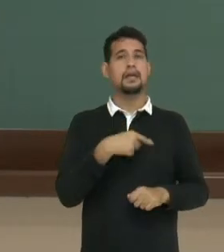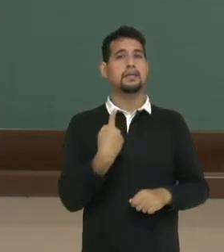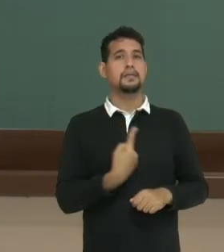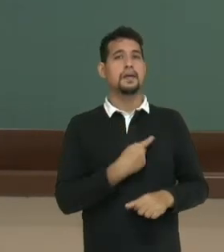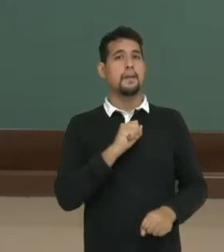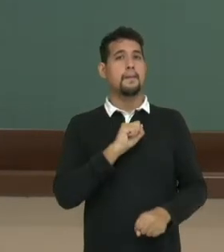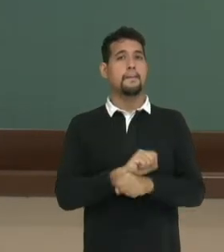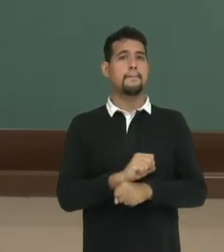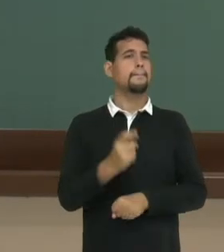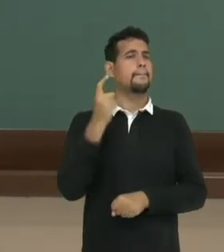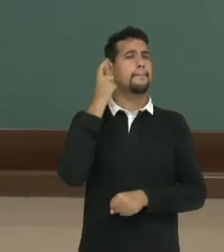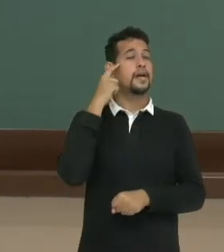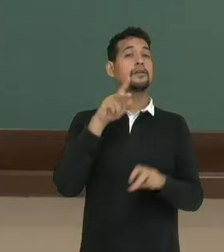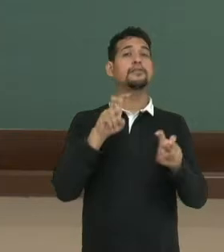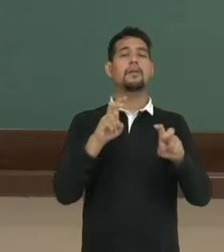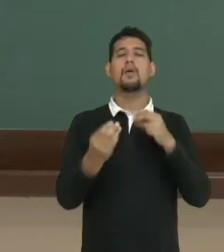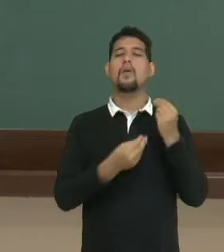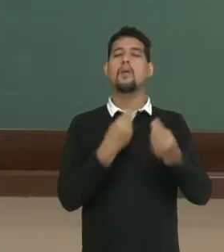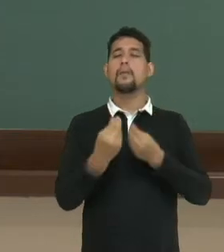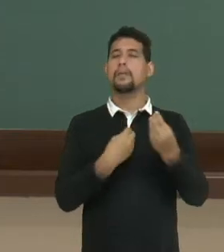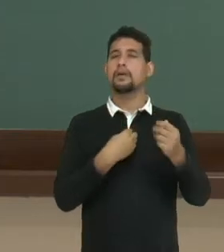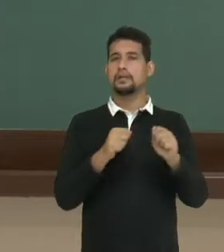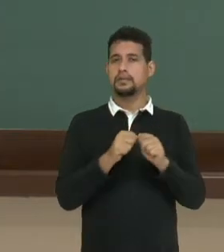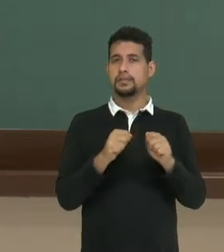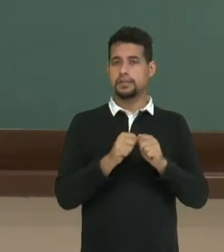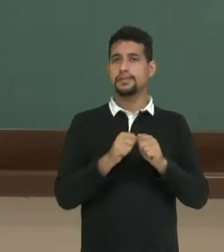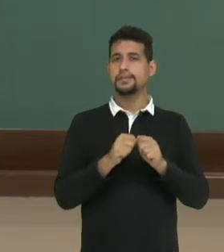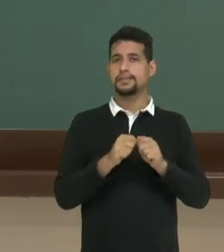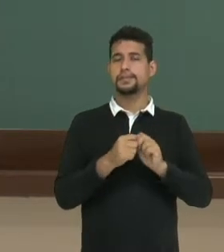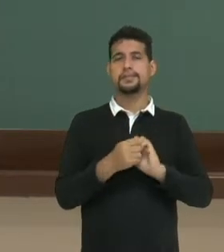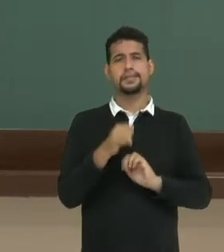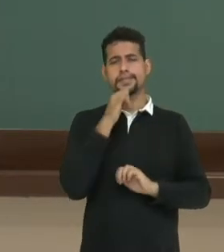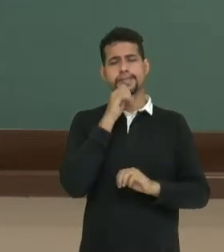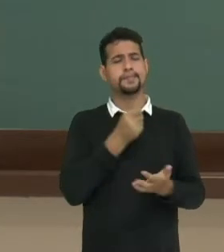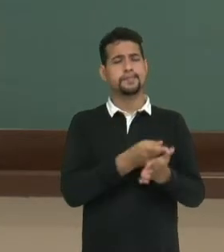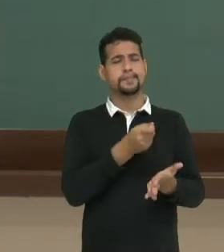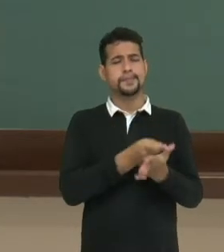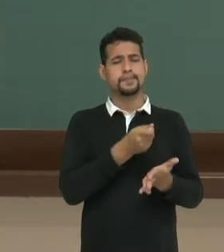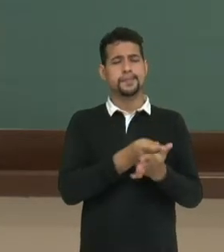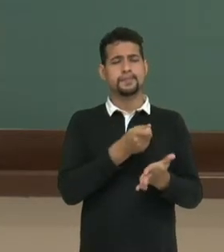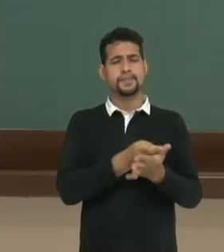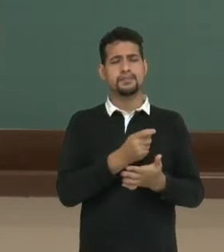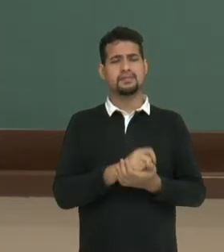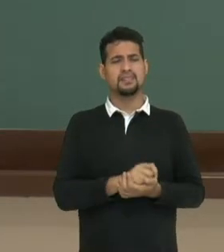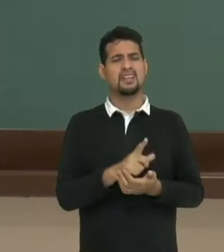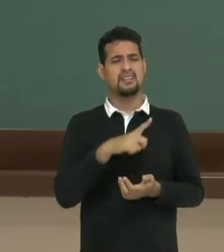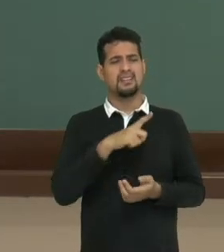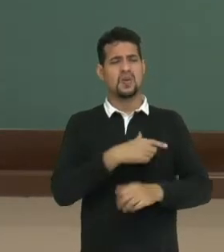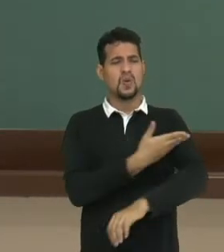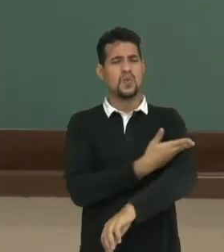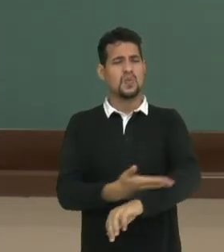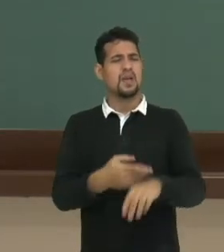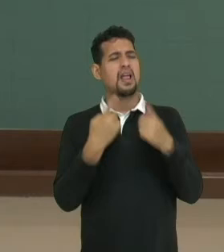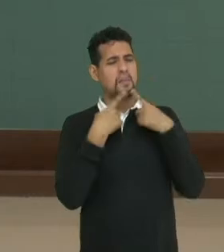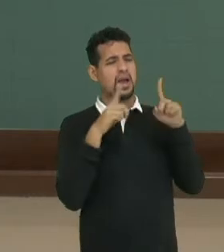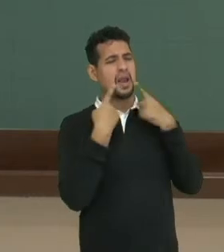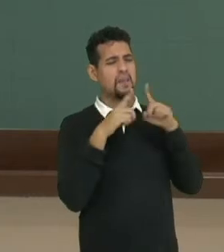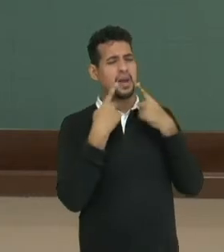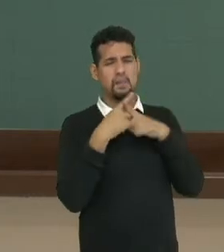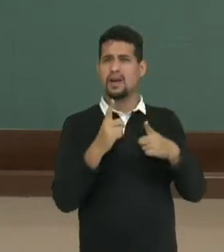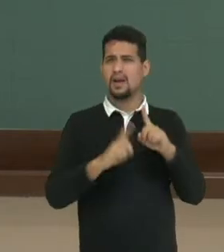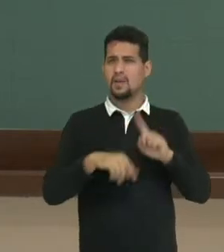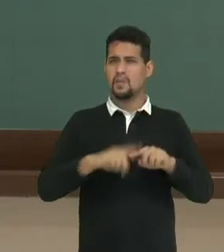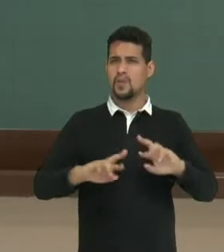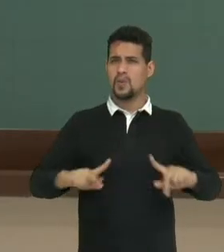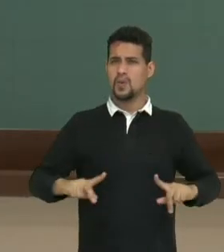reflita sobre a nossa atitude também enquanto consumidores. Será que a gente tem o hábito de reclamar de certos